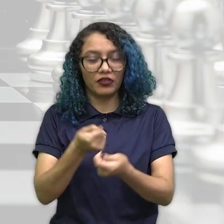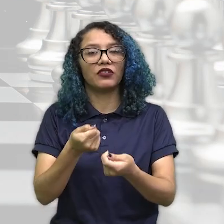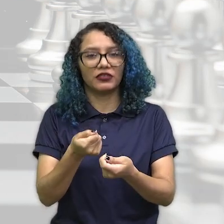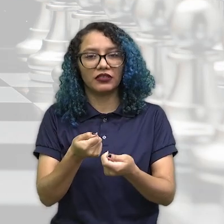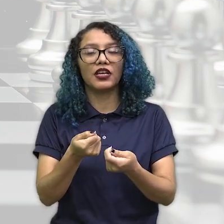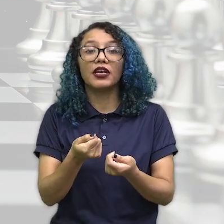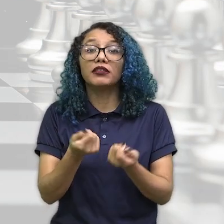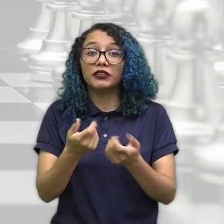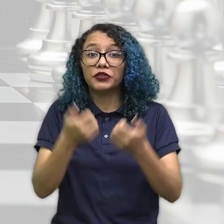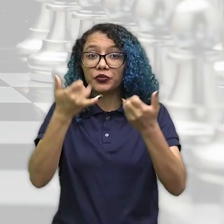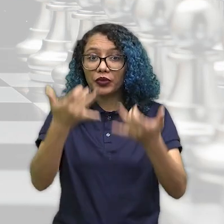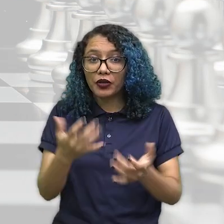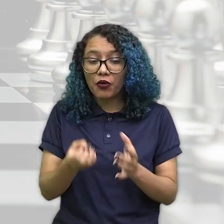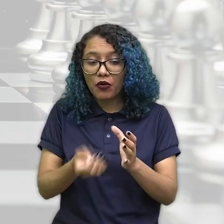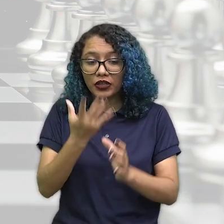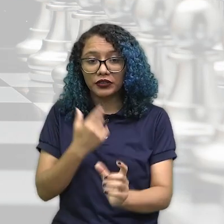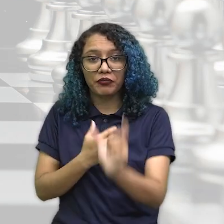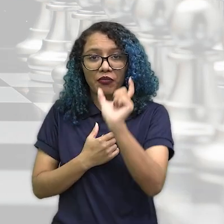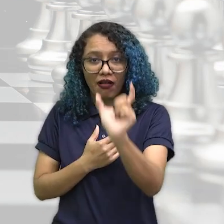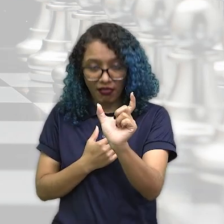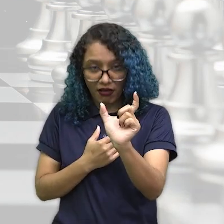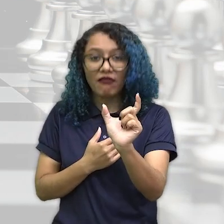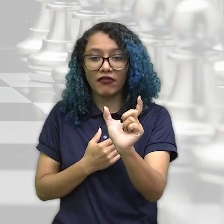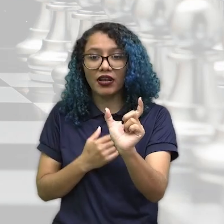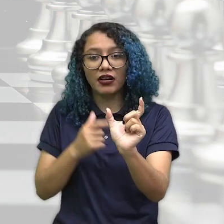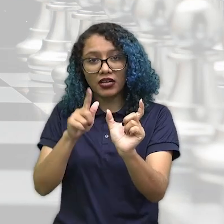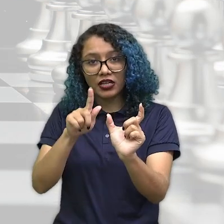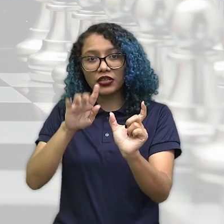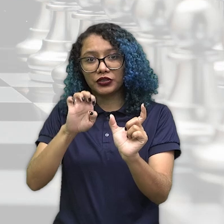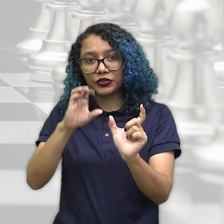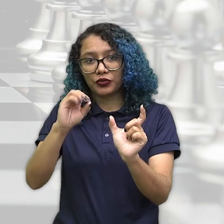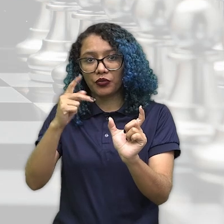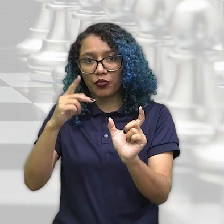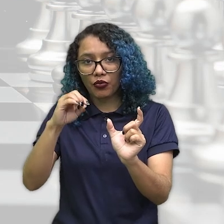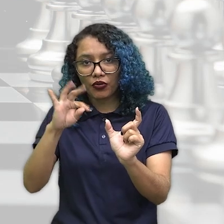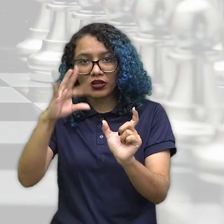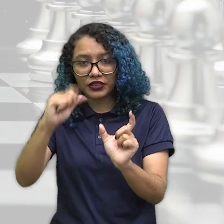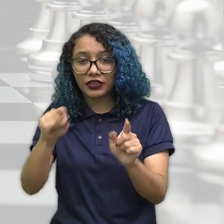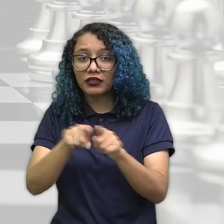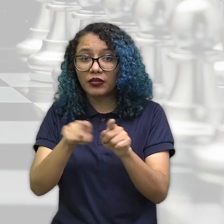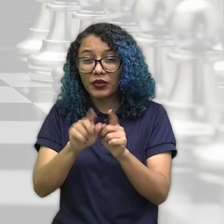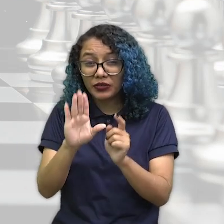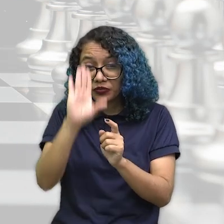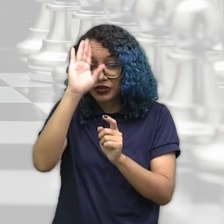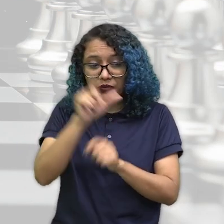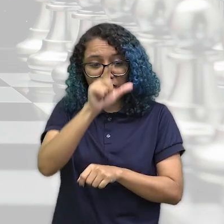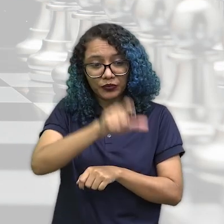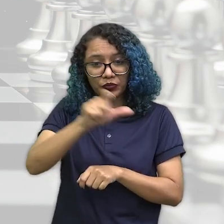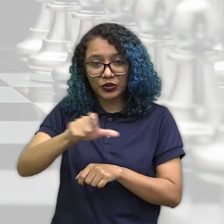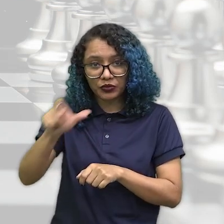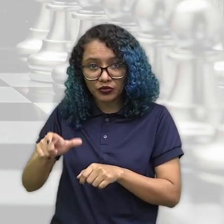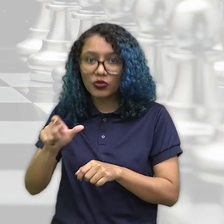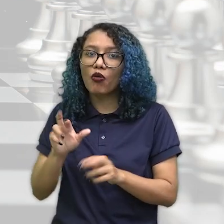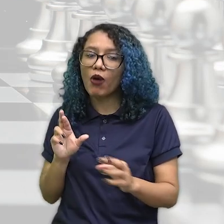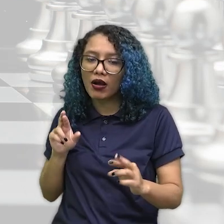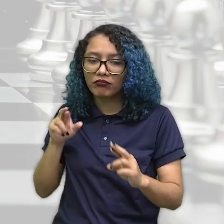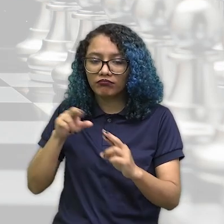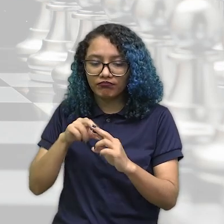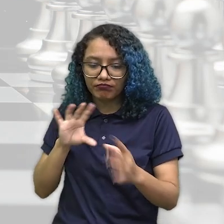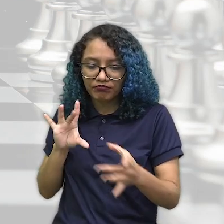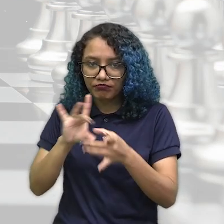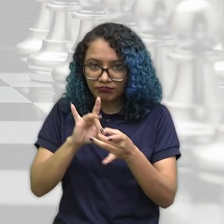a origem do termo geopolítica e os principais ali autores, né? A partir desse momento, a gente vai buscar entender,